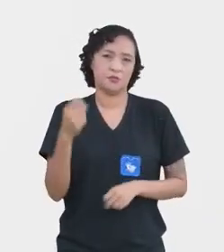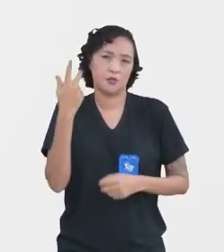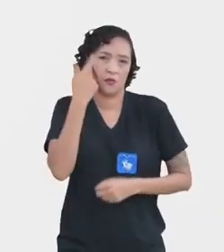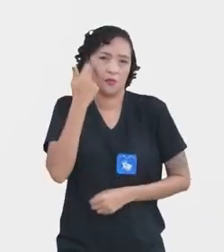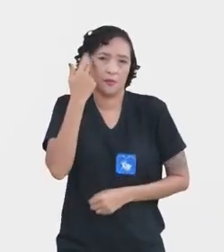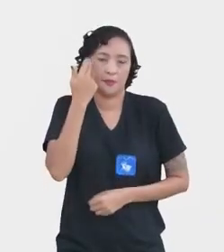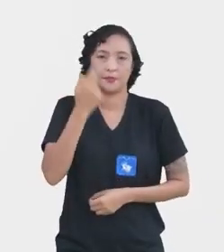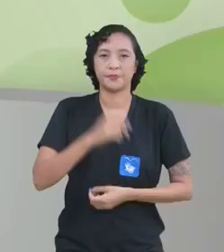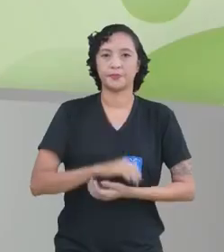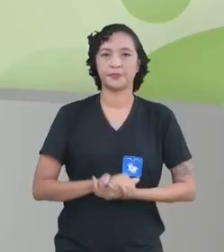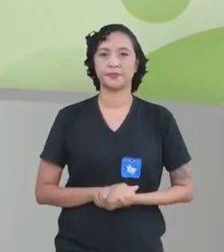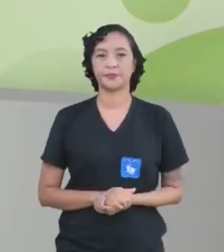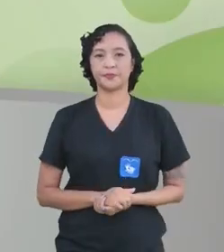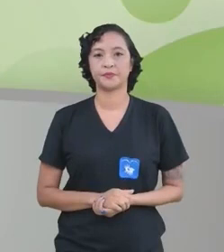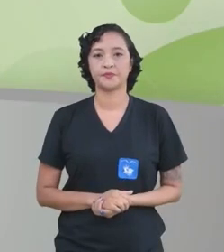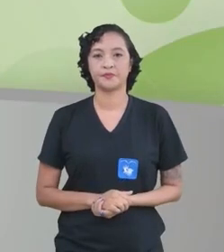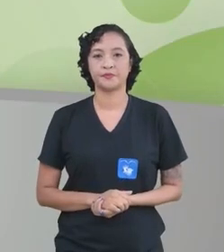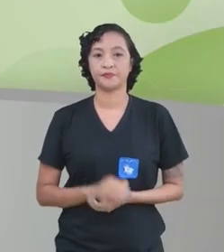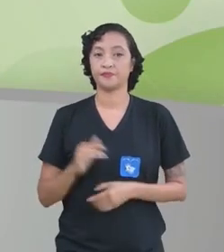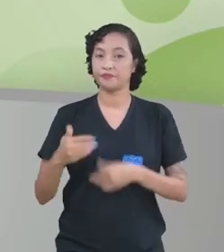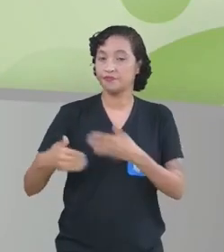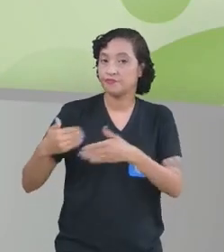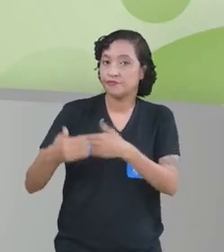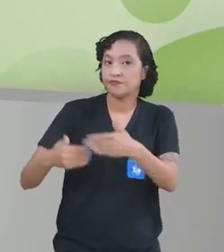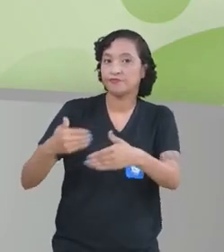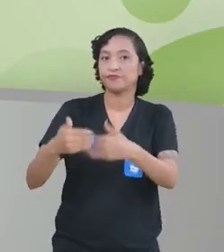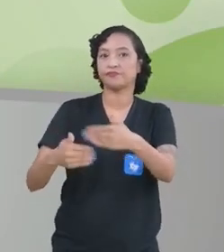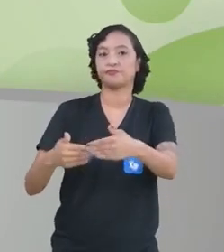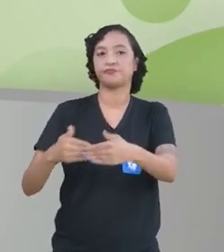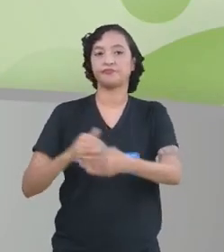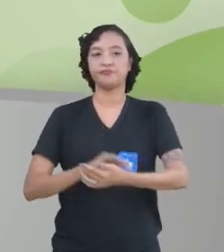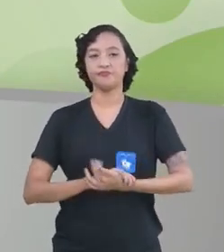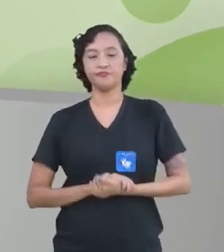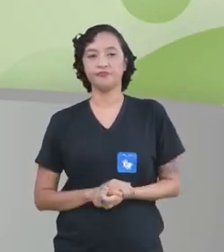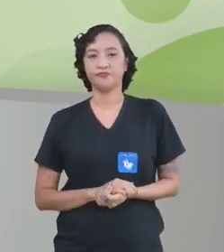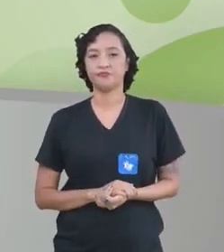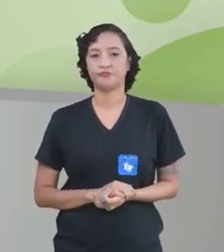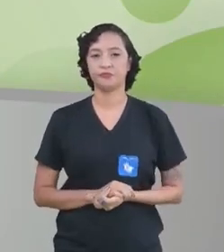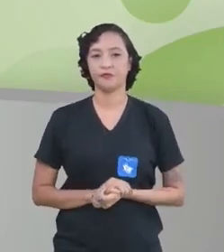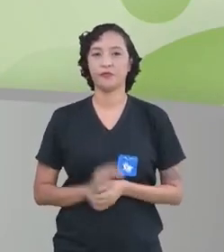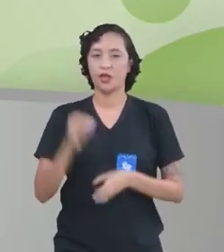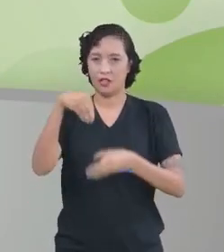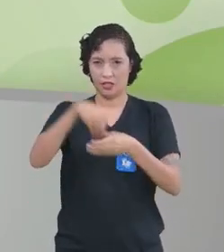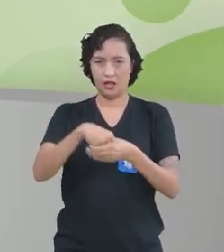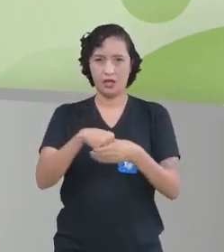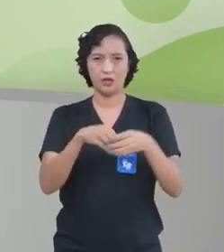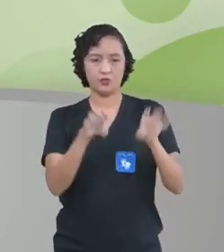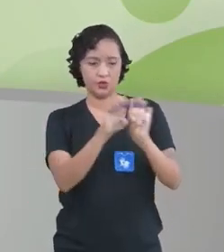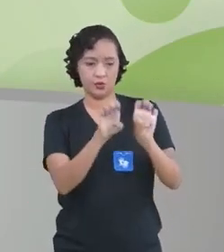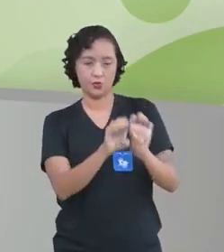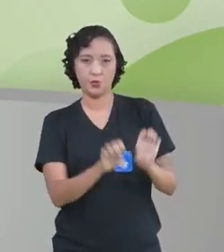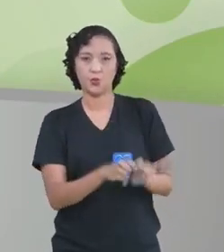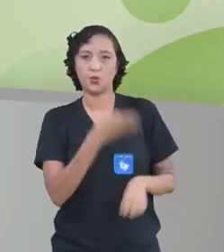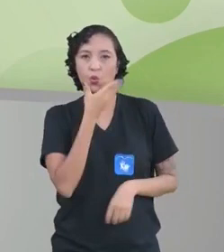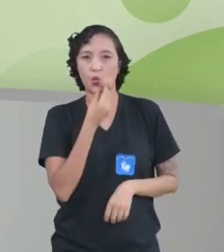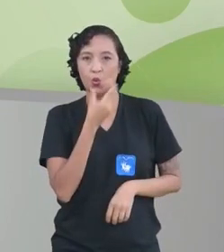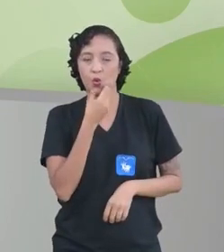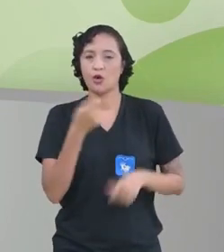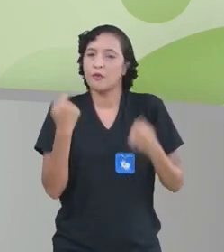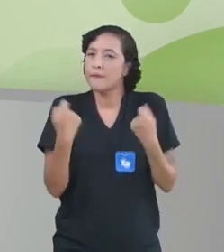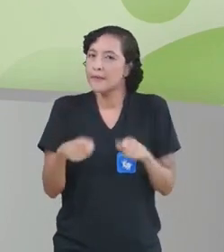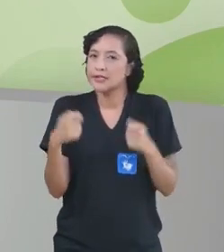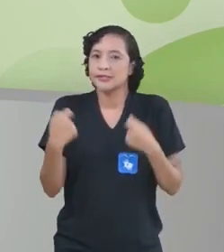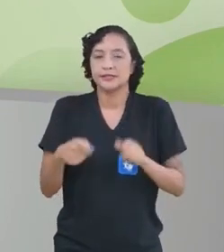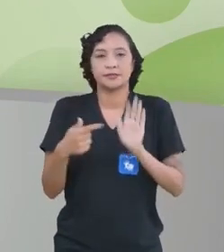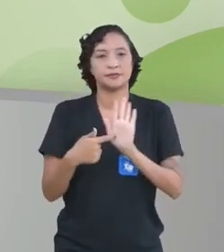tá bom? Avançando mais um pouquinho, dentro dessa estrutura, eu preciso apresentar